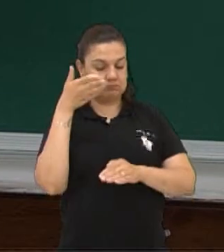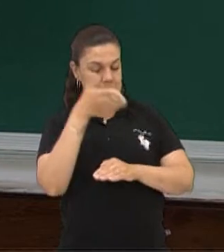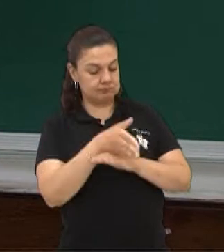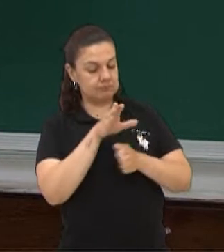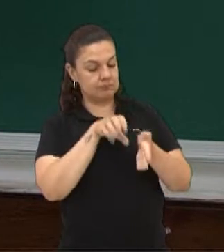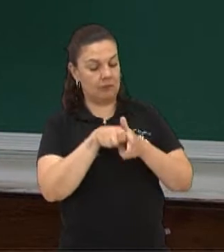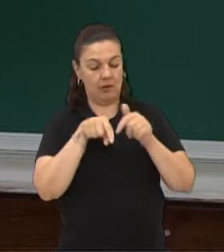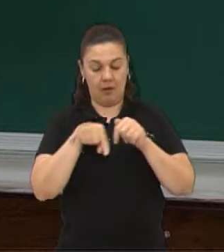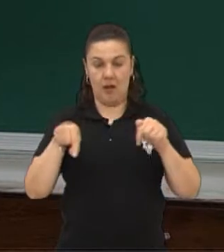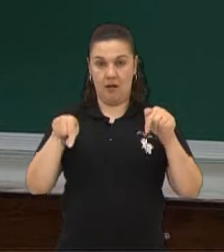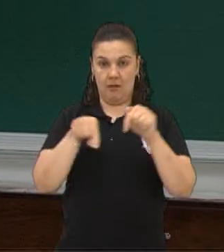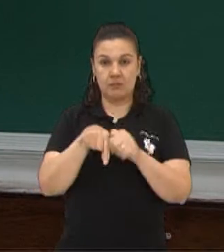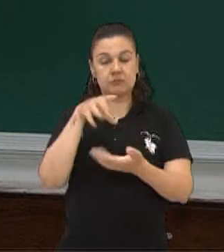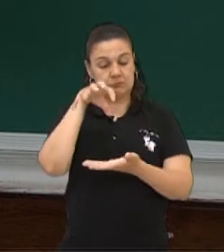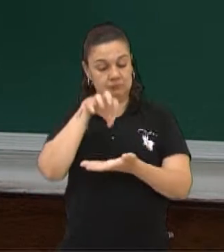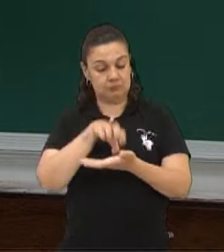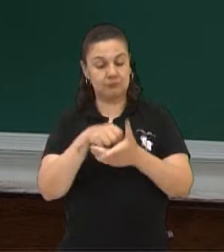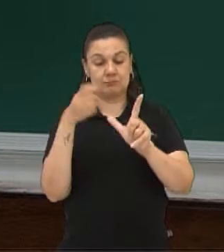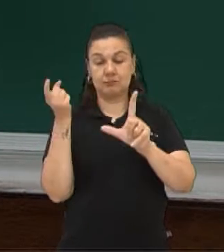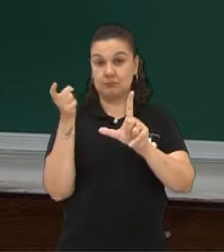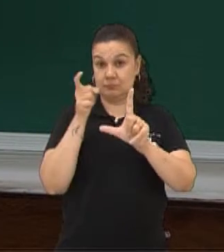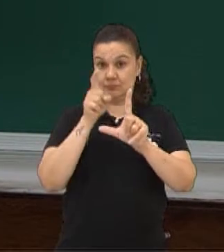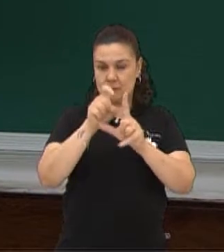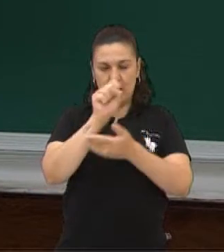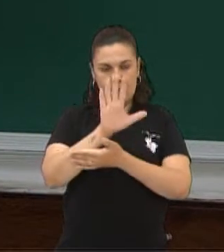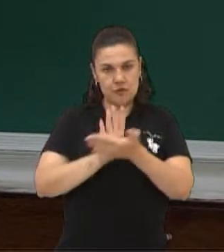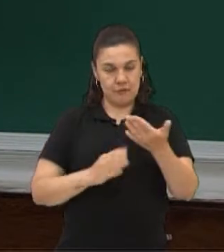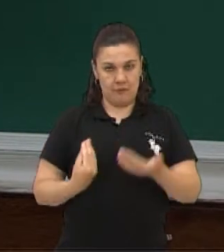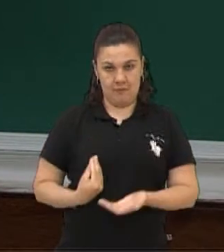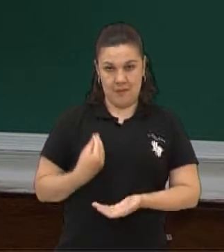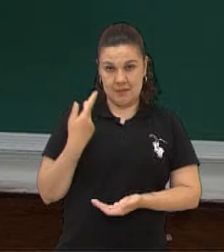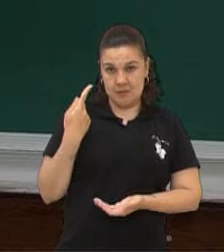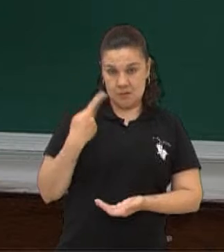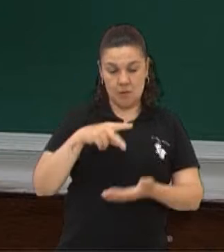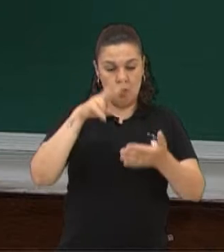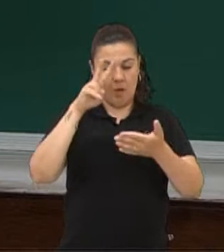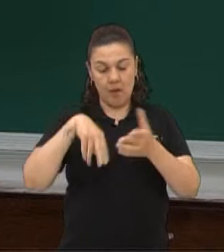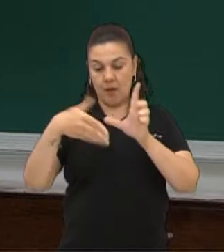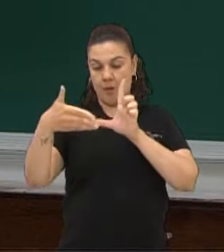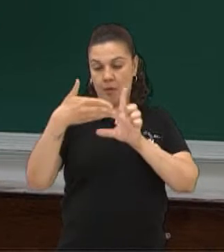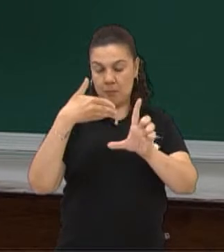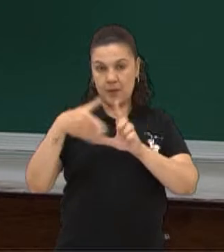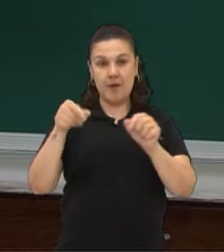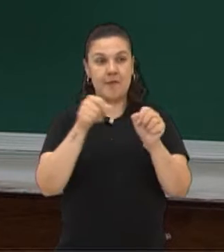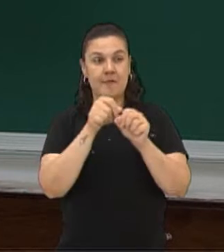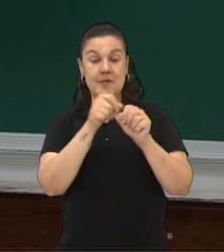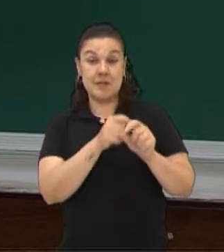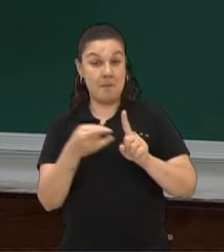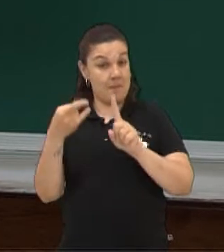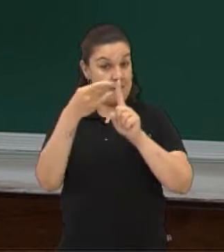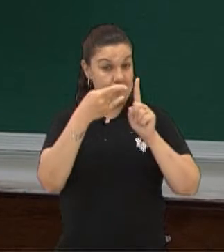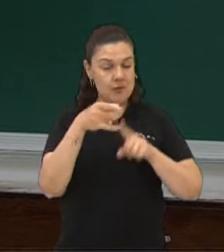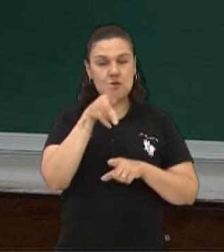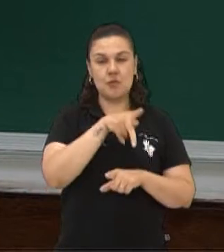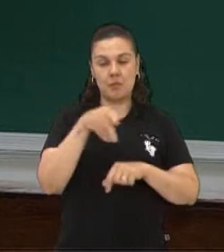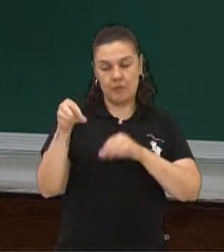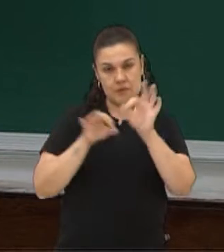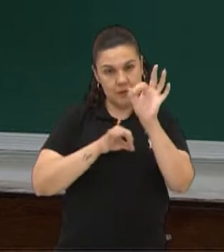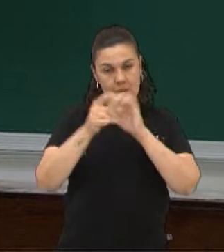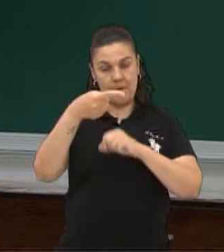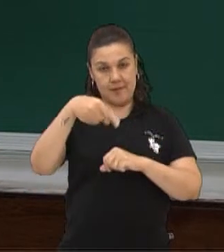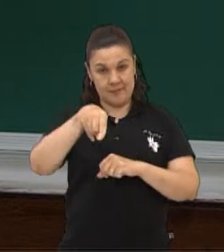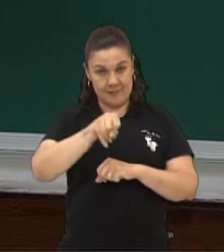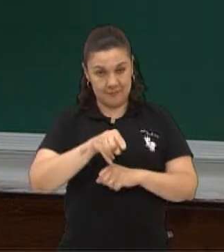acessar o Classroom, resolver a atividade obrigatória, ler o mural, participar do Meet que o professor organiza